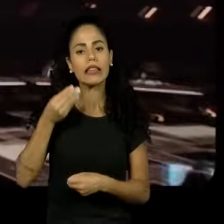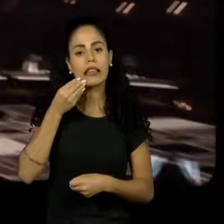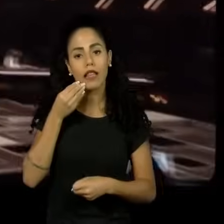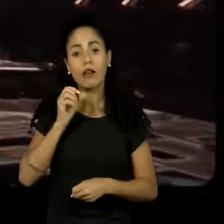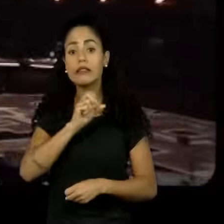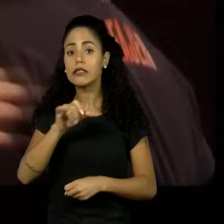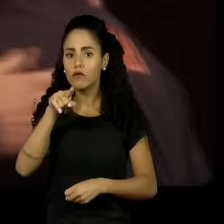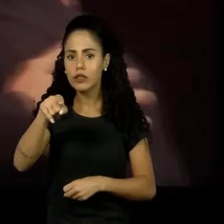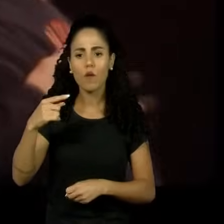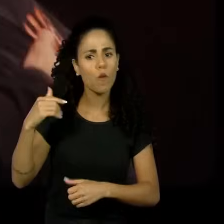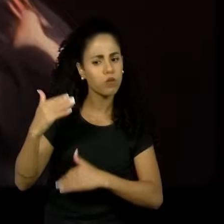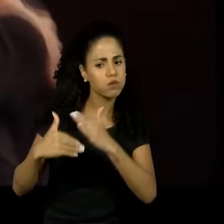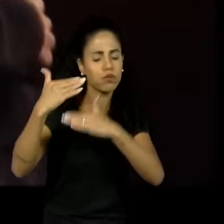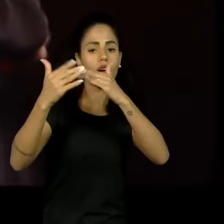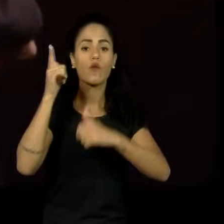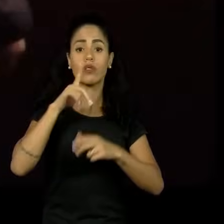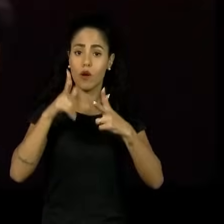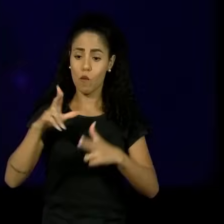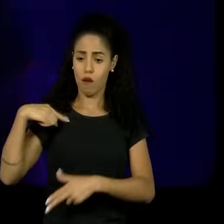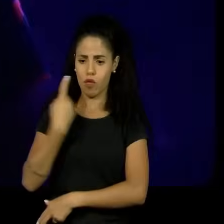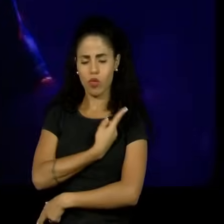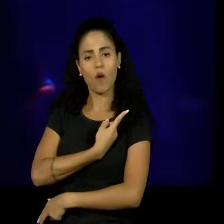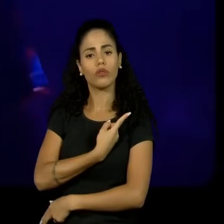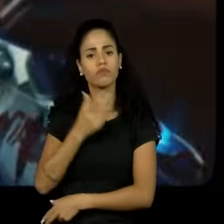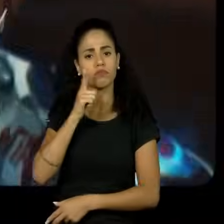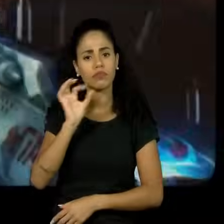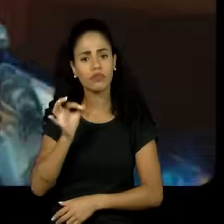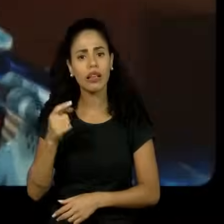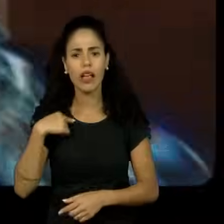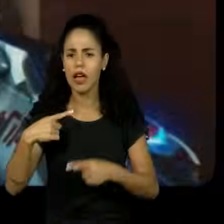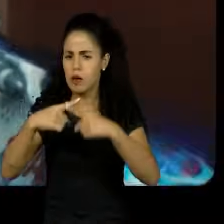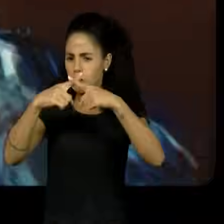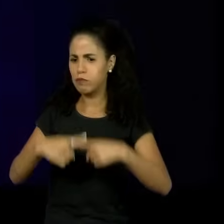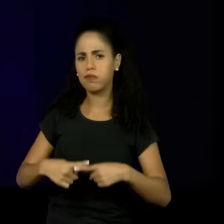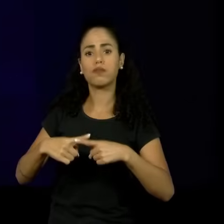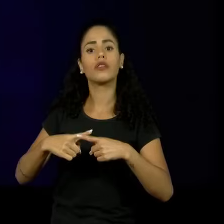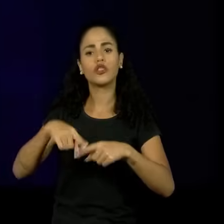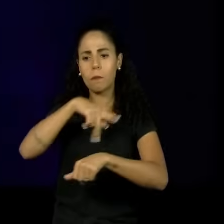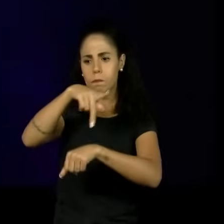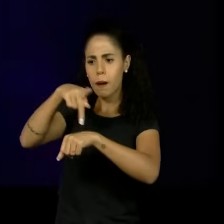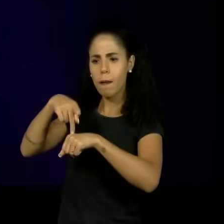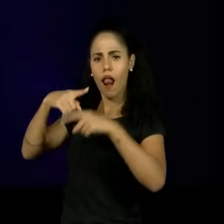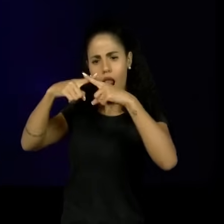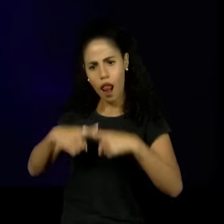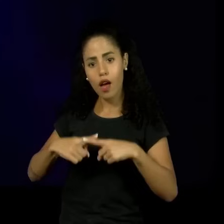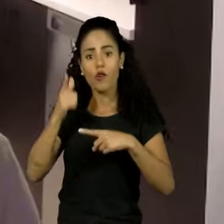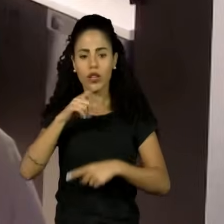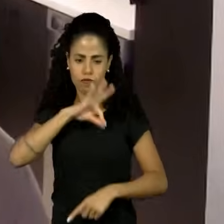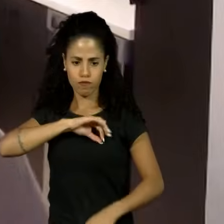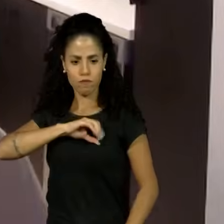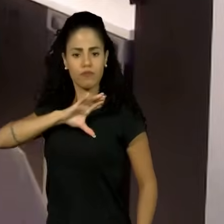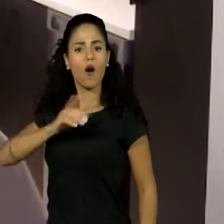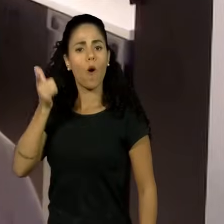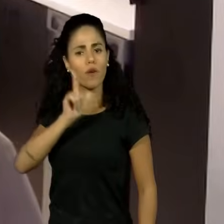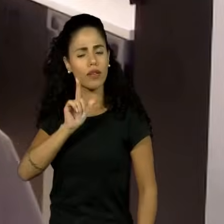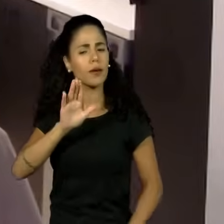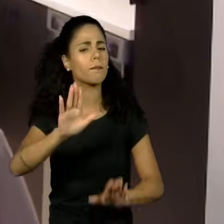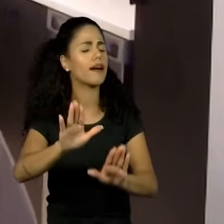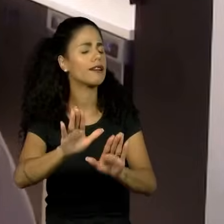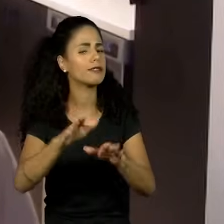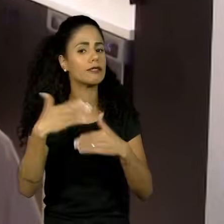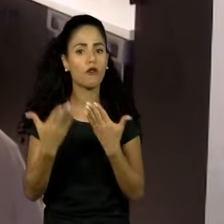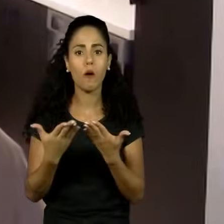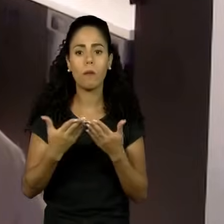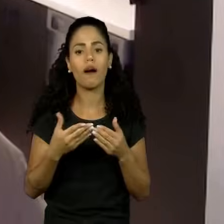você chega no alto nível, como a gente está aqui, de competição internacional, você consegue ter uma remuneração boa. Mas eu acho que